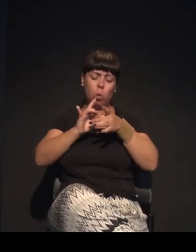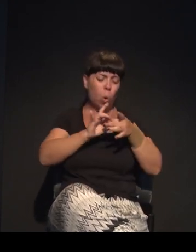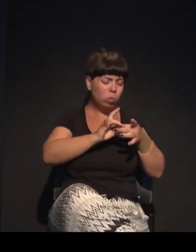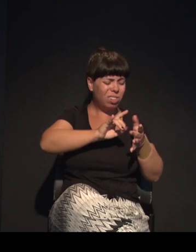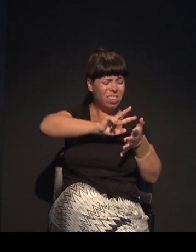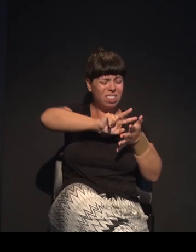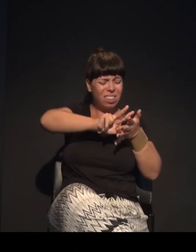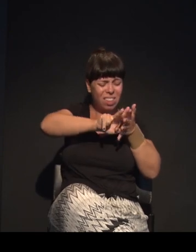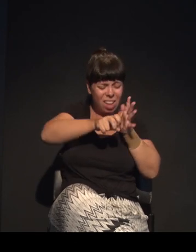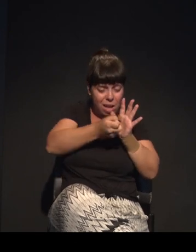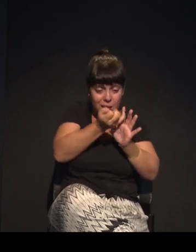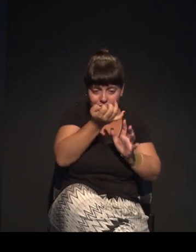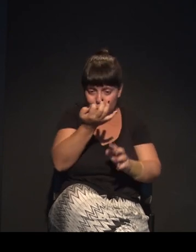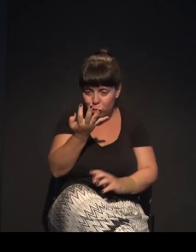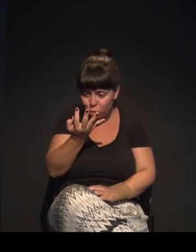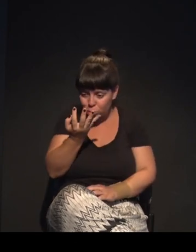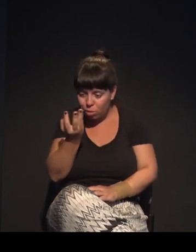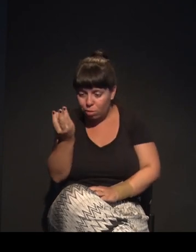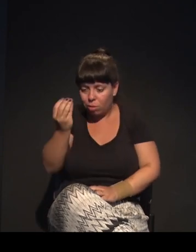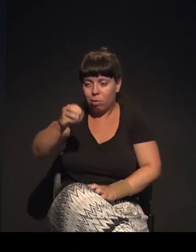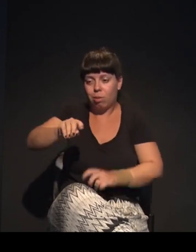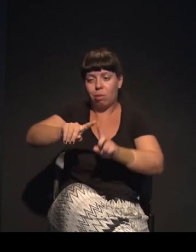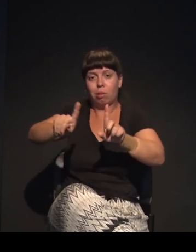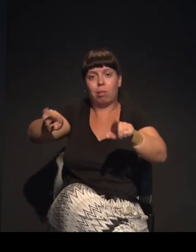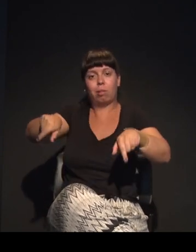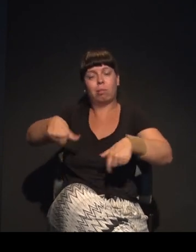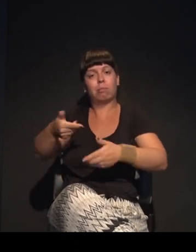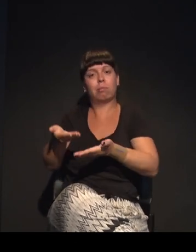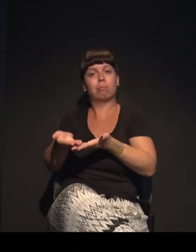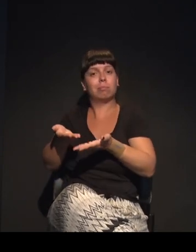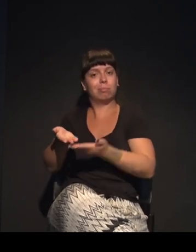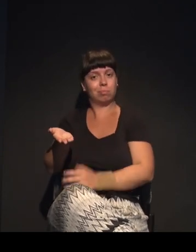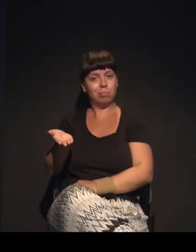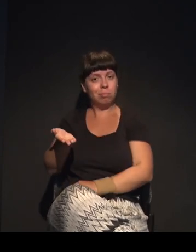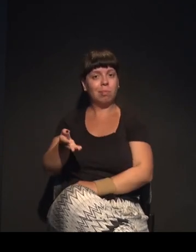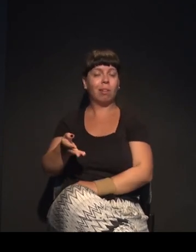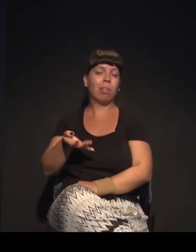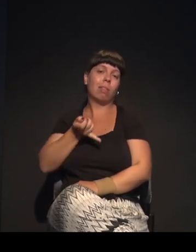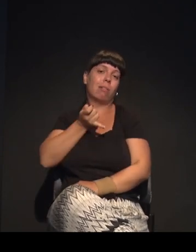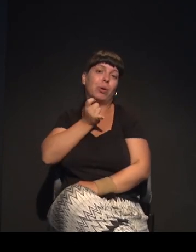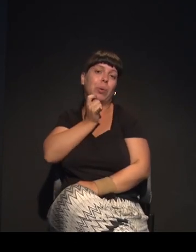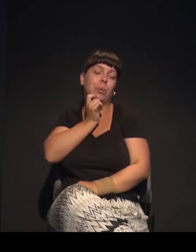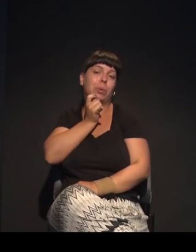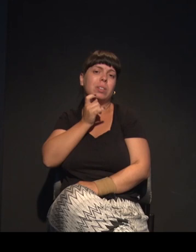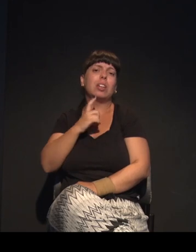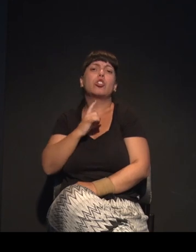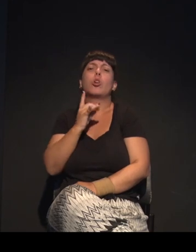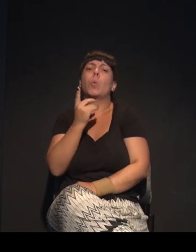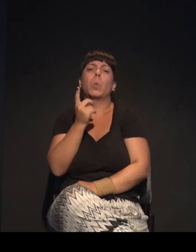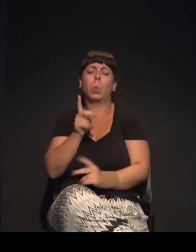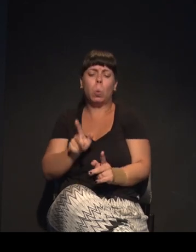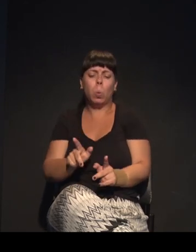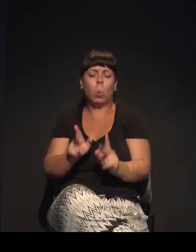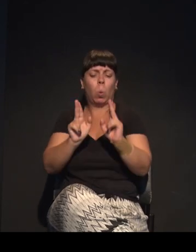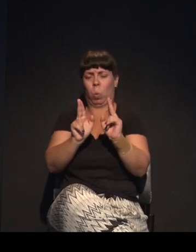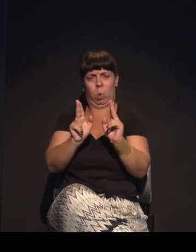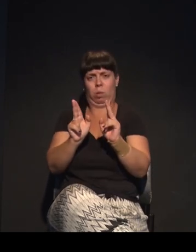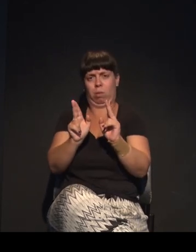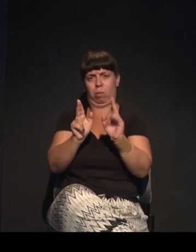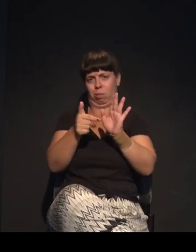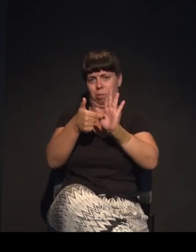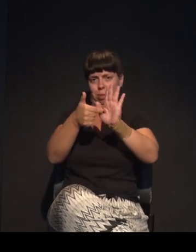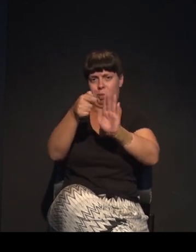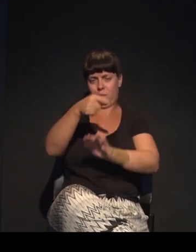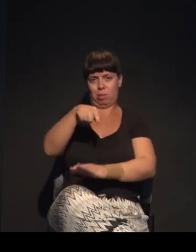escola nem então há certa forma também há ali a gente tem uma parte só que eu trouxe pra vocês a cultura é